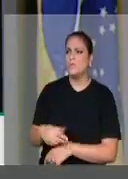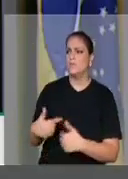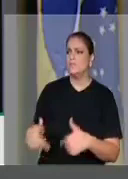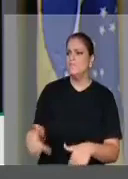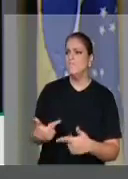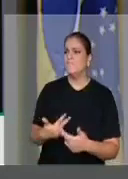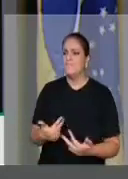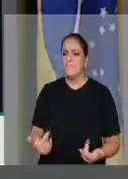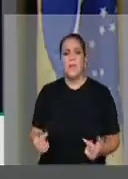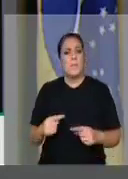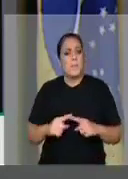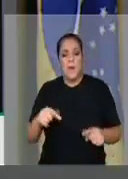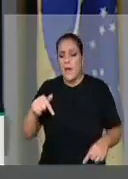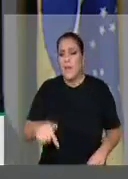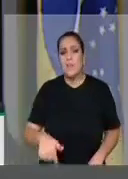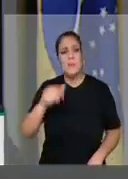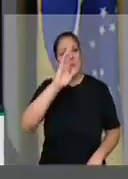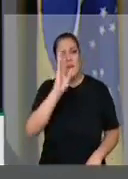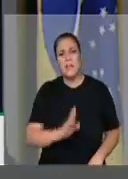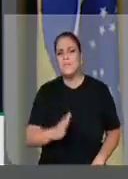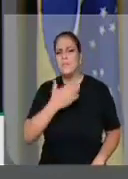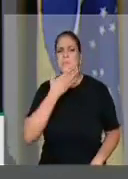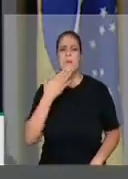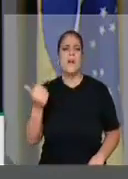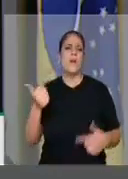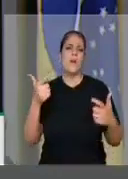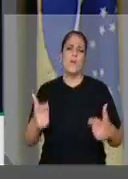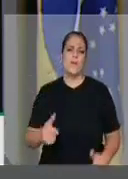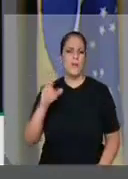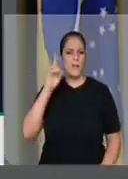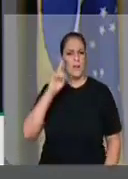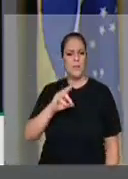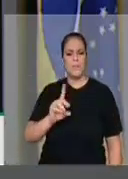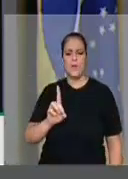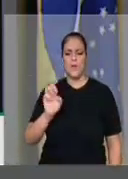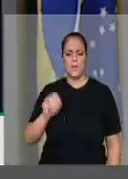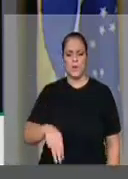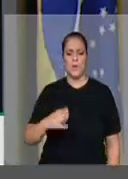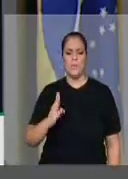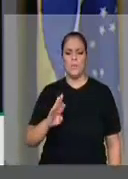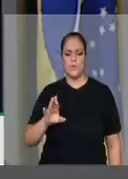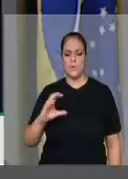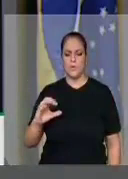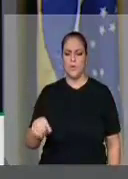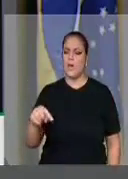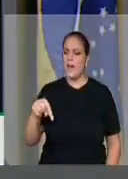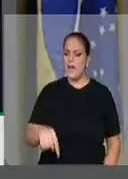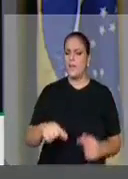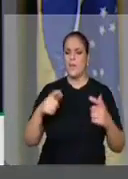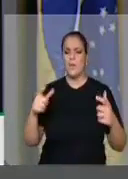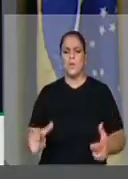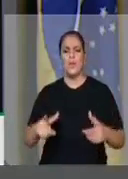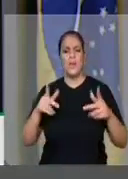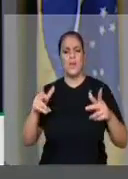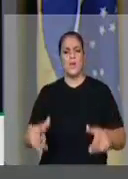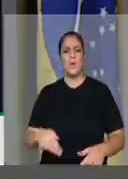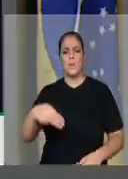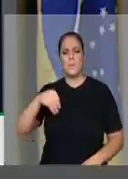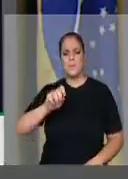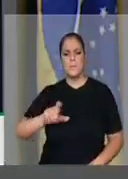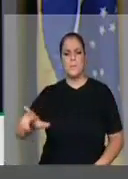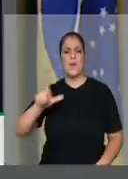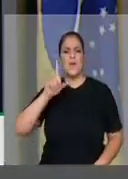oportunidade. É aqui onde Dom Bosco diz que jorrará o mel e o leite. O que